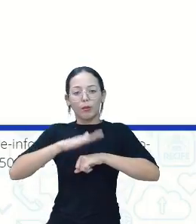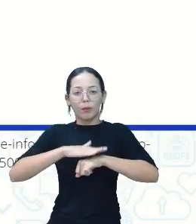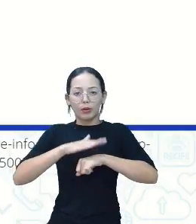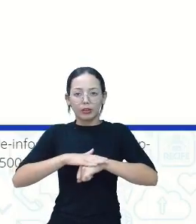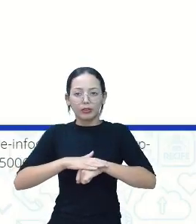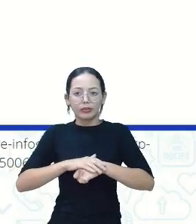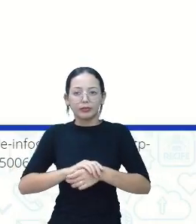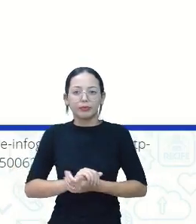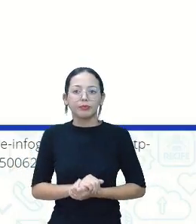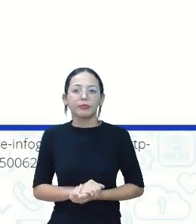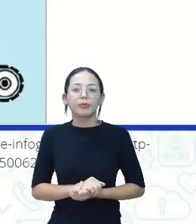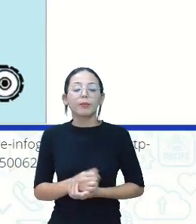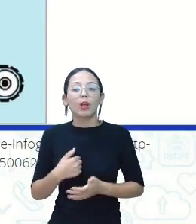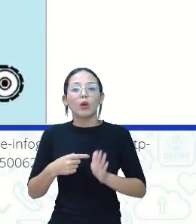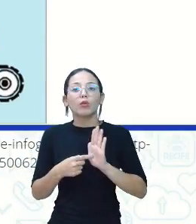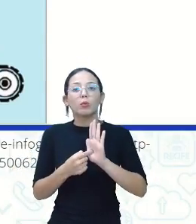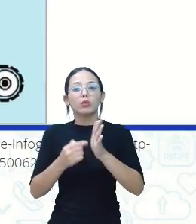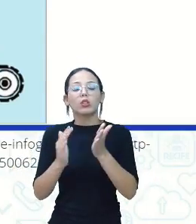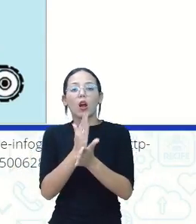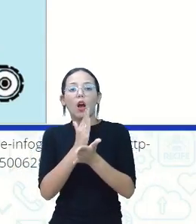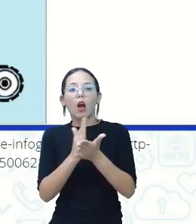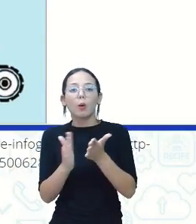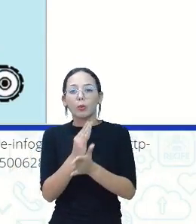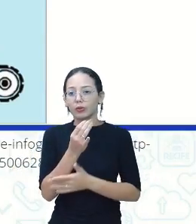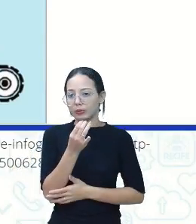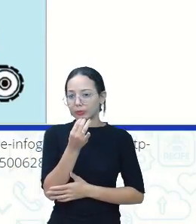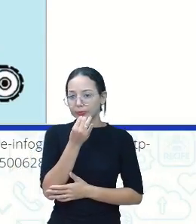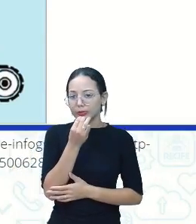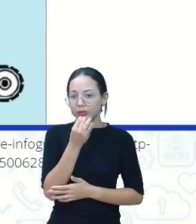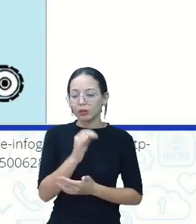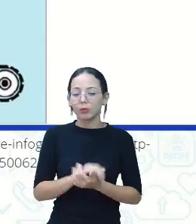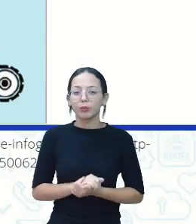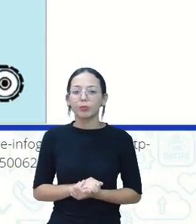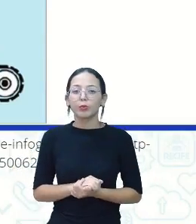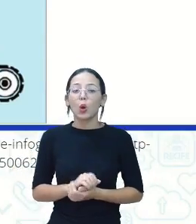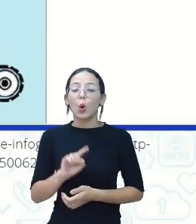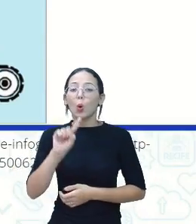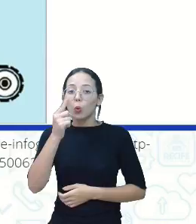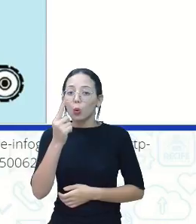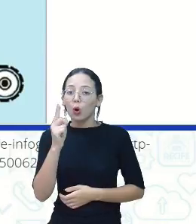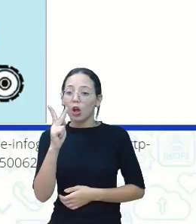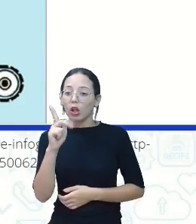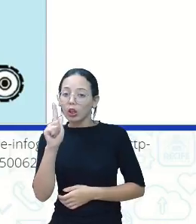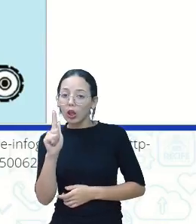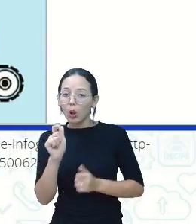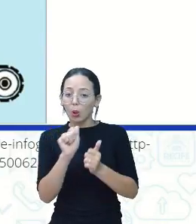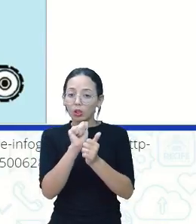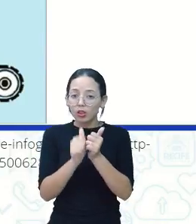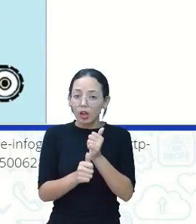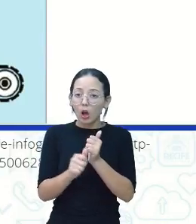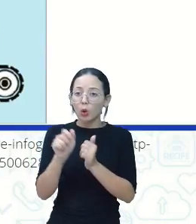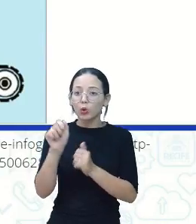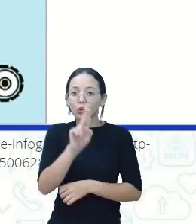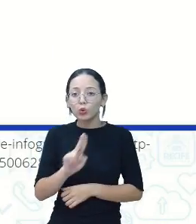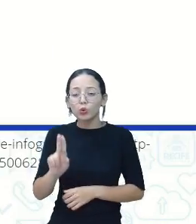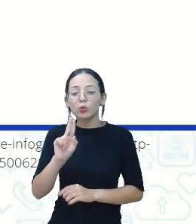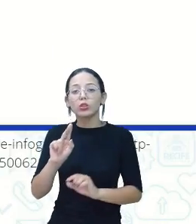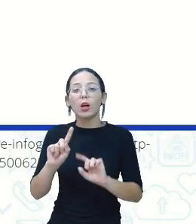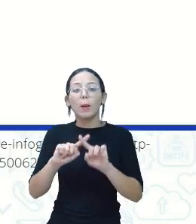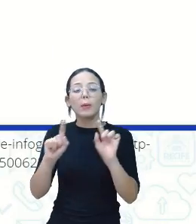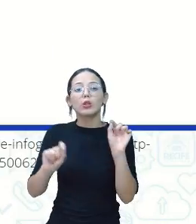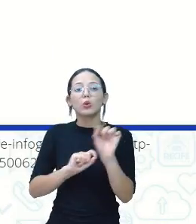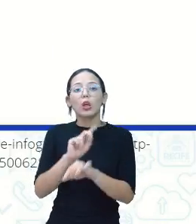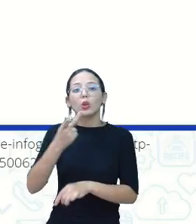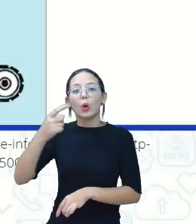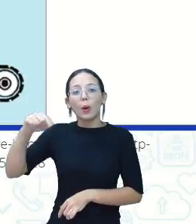situações, tá certo? Eu vou destacar aqui algumas delas, por exemplo, 1 quilo de arroz são gastos 2.500 litros